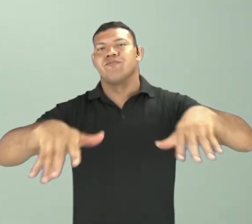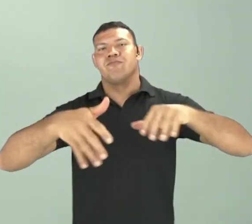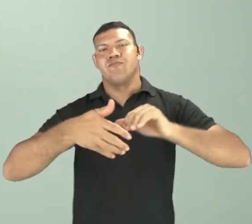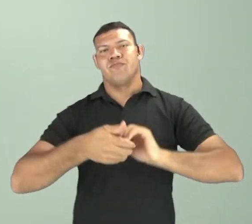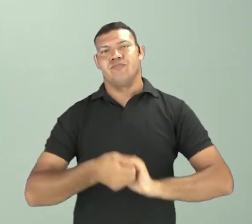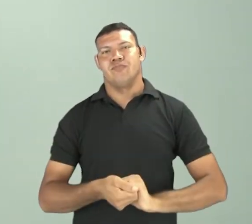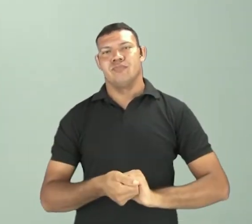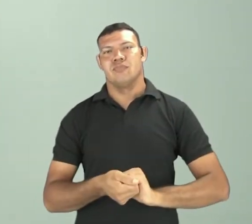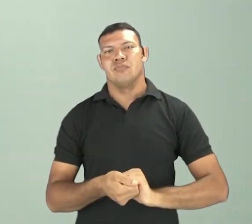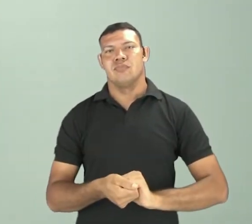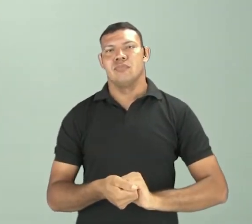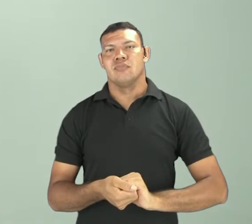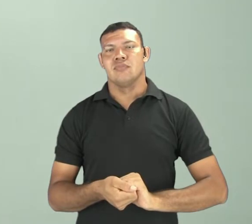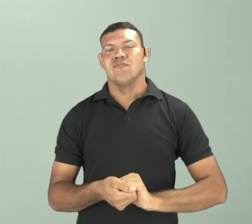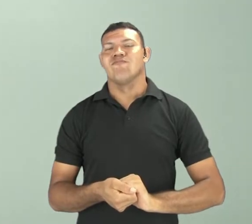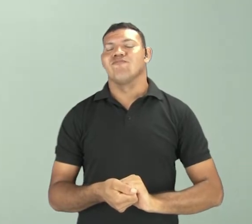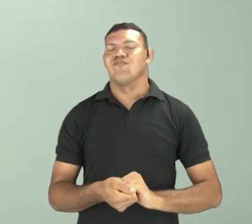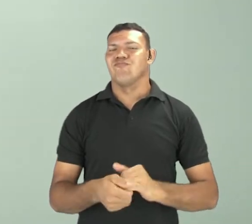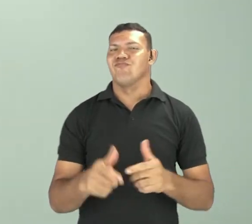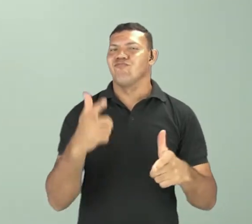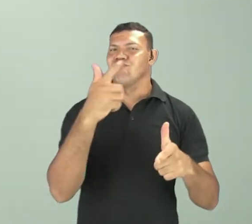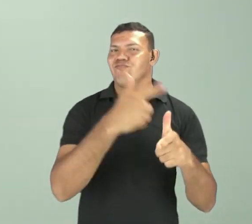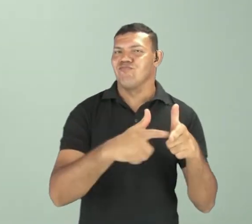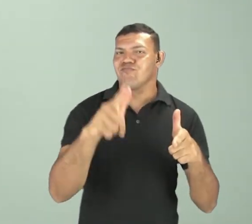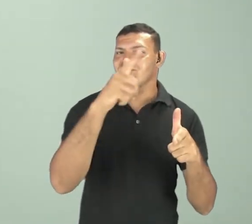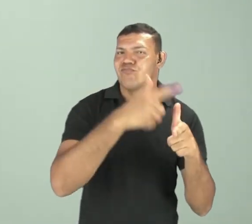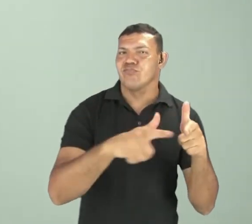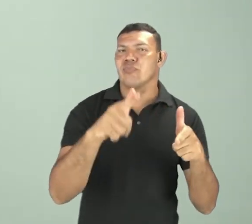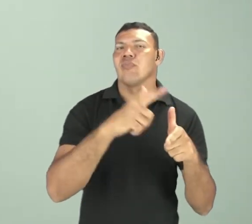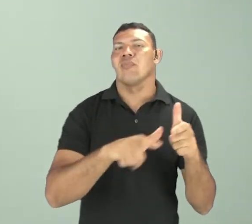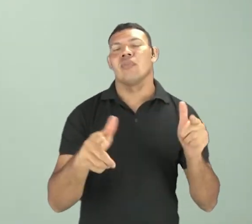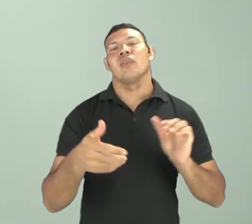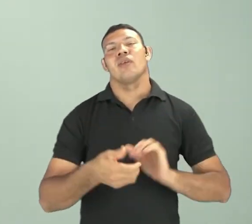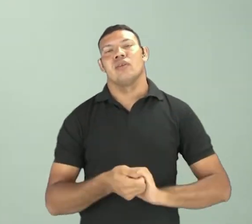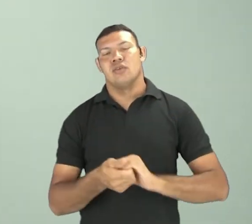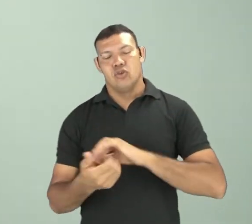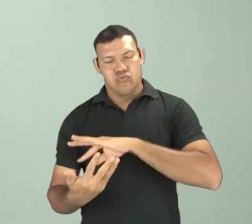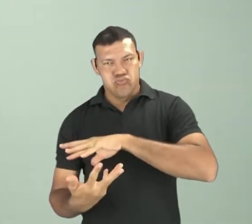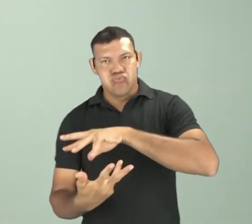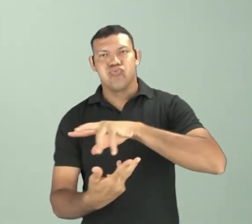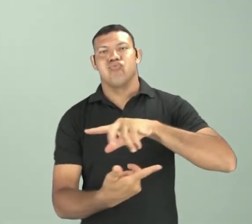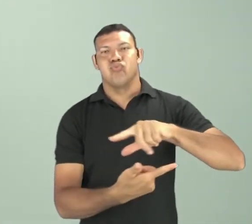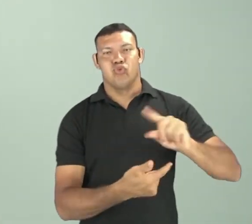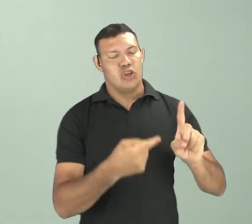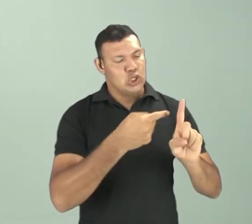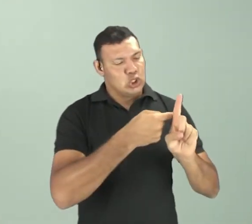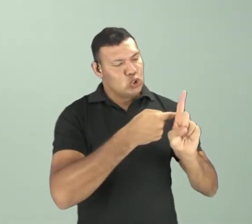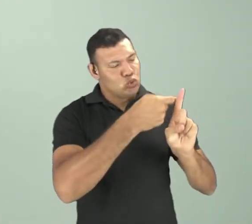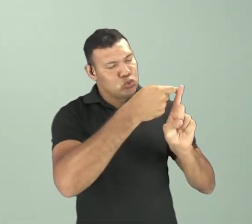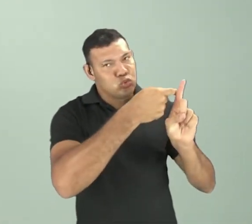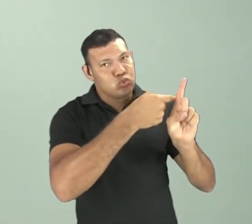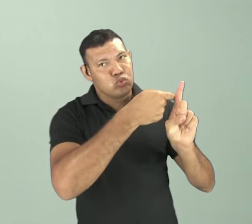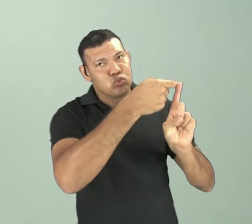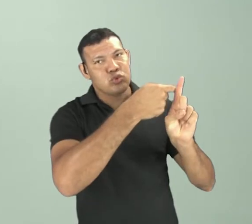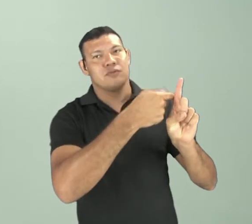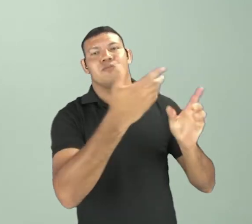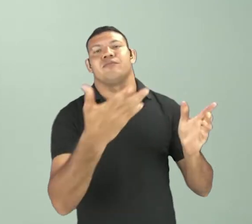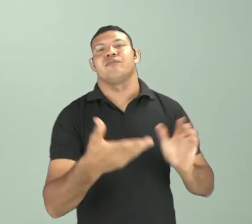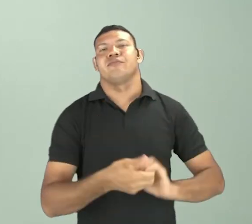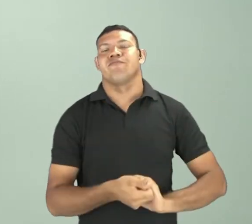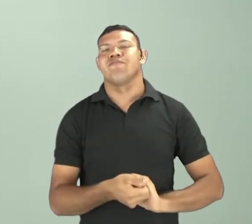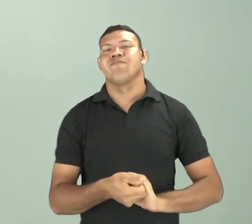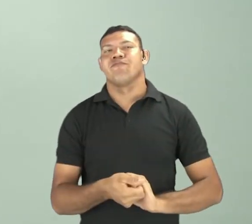danos, ele tem trazido consequências ruins, que é o que nós chamamos de aquecimento global. Temos aqui